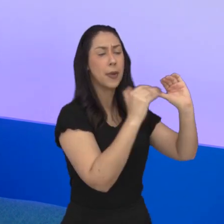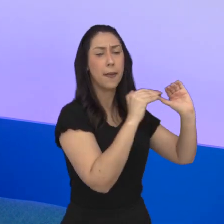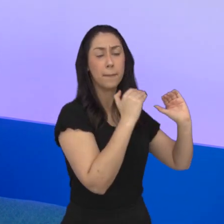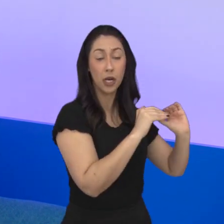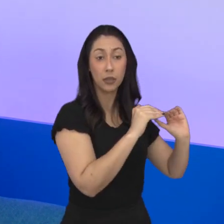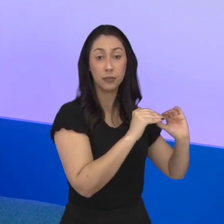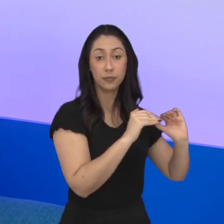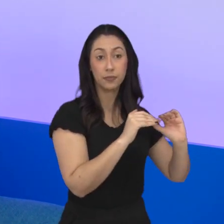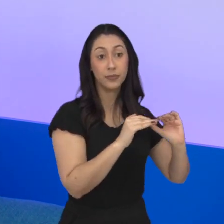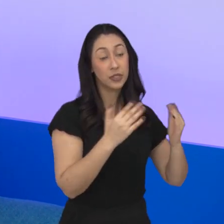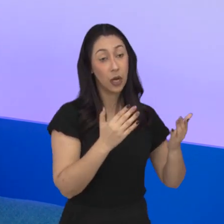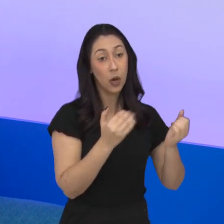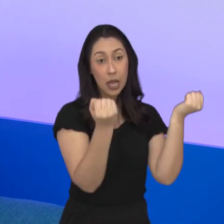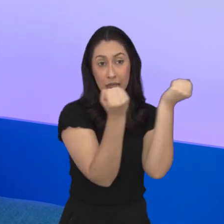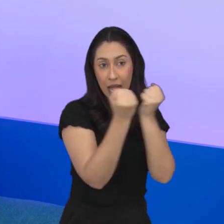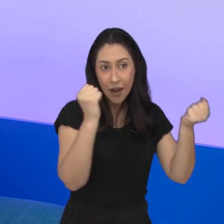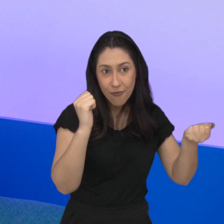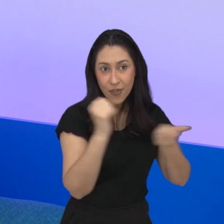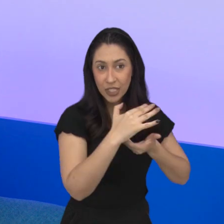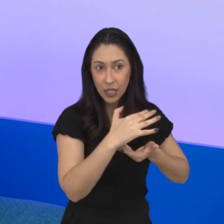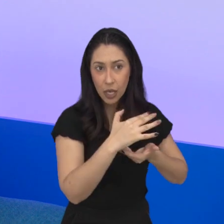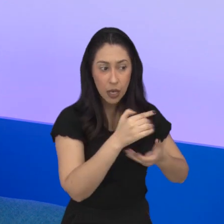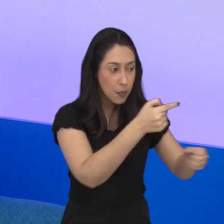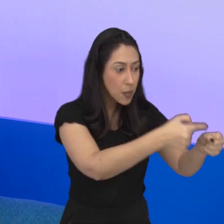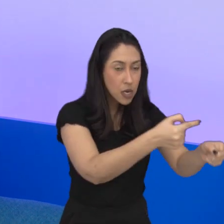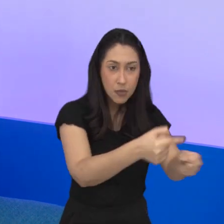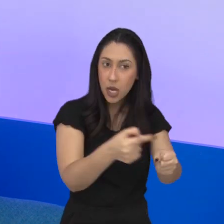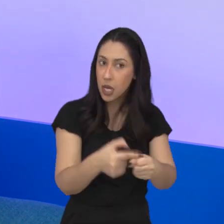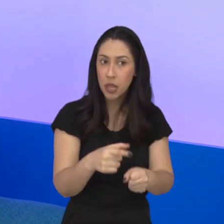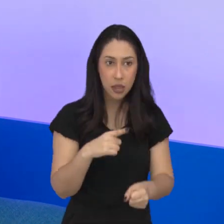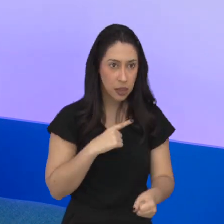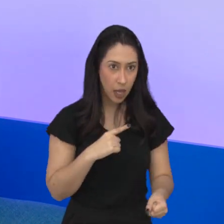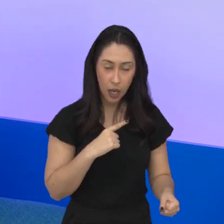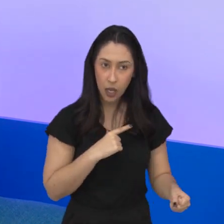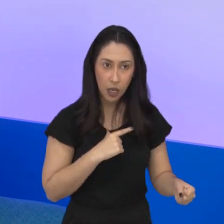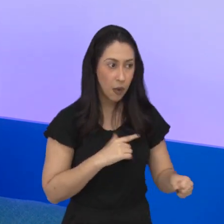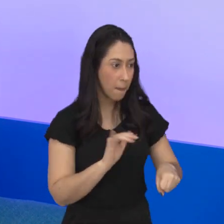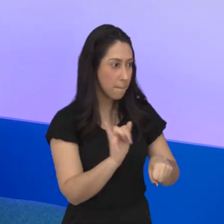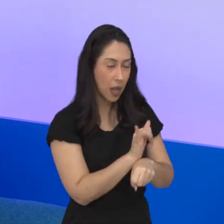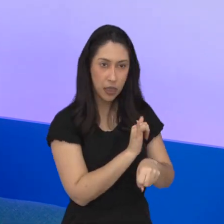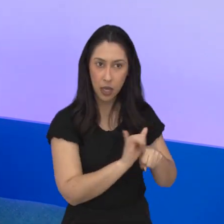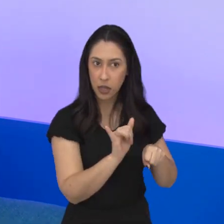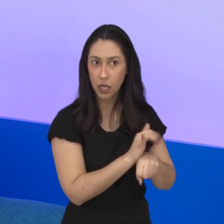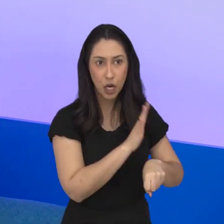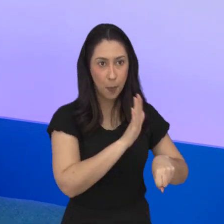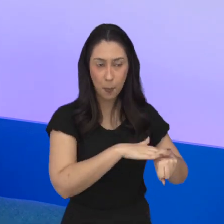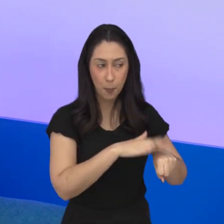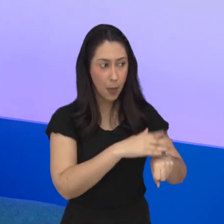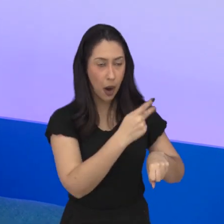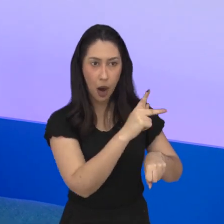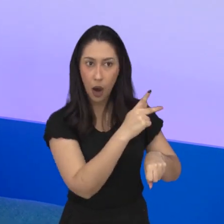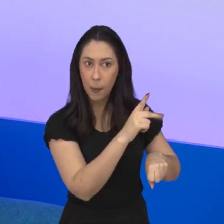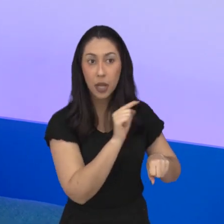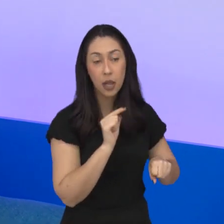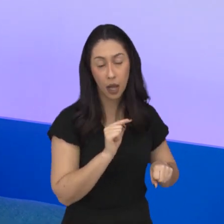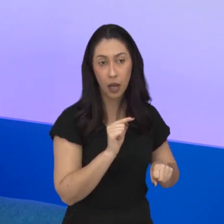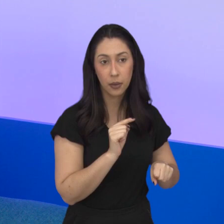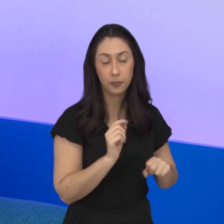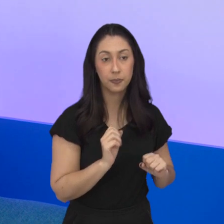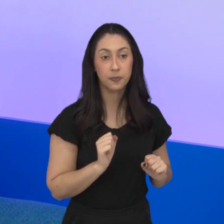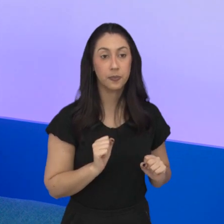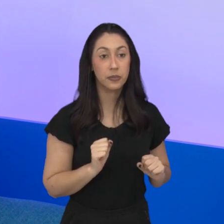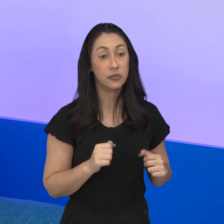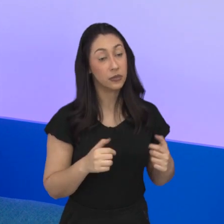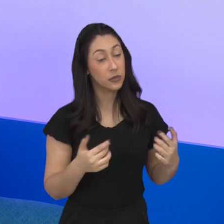do município. A defesa civil do município, cada município possui um plano de ação frente a um alerta e frente a uma situação